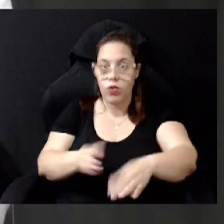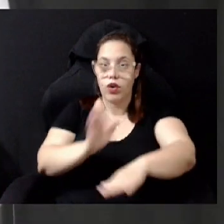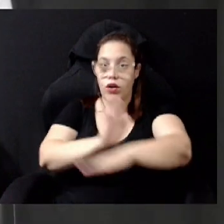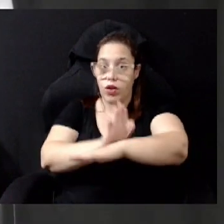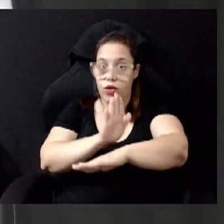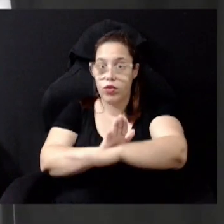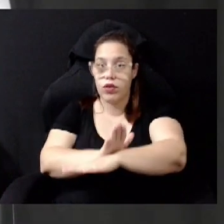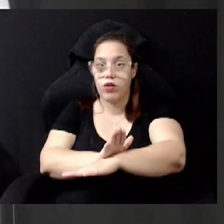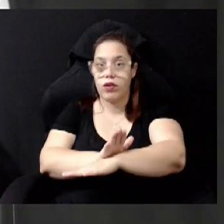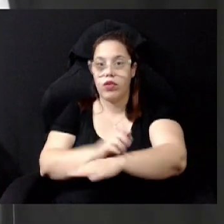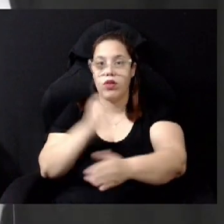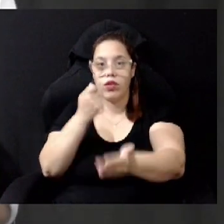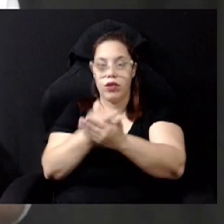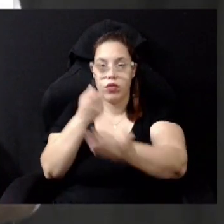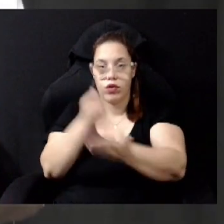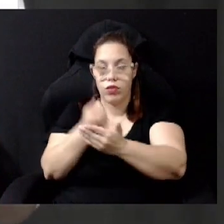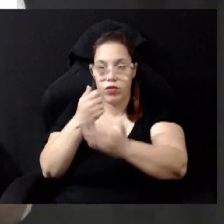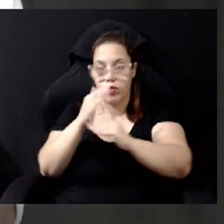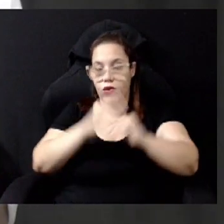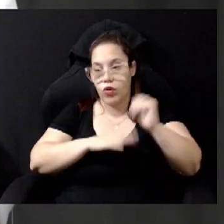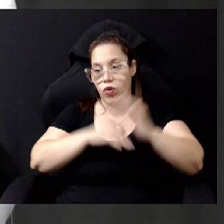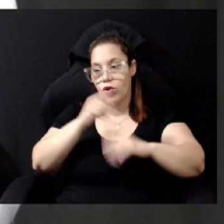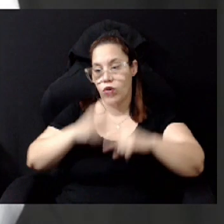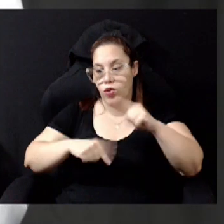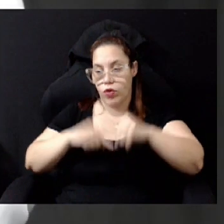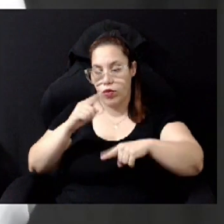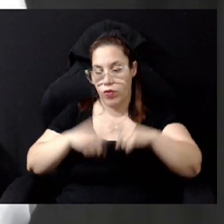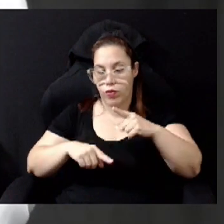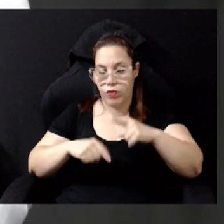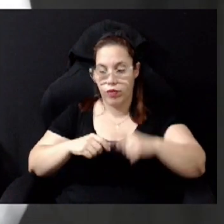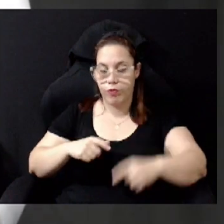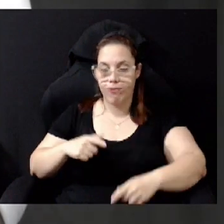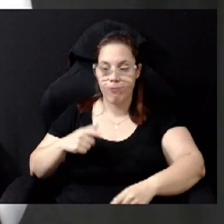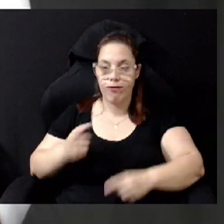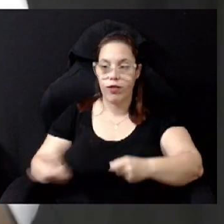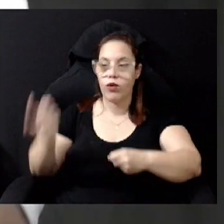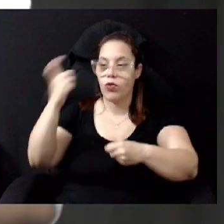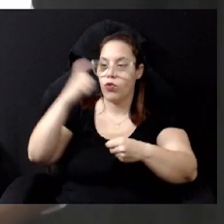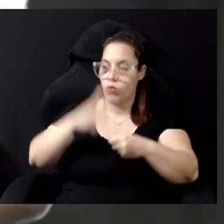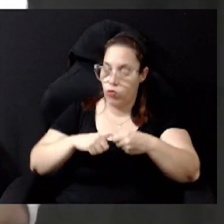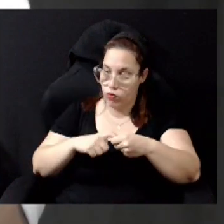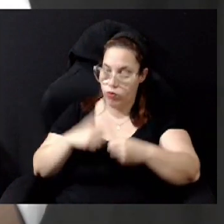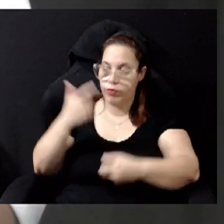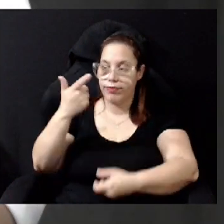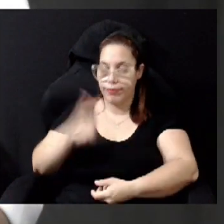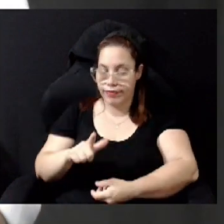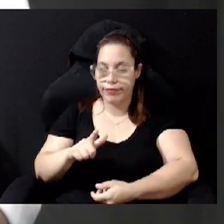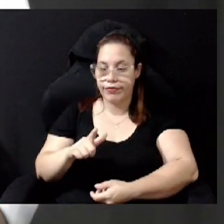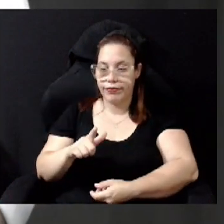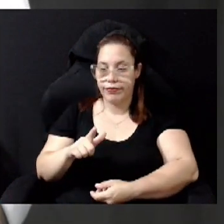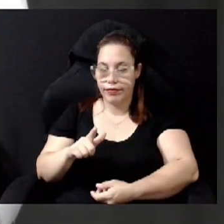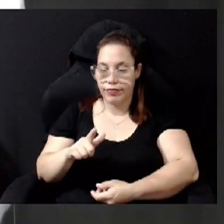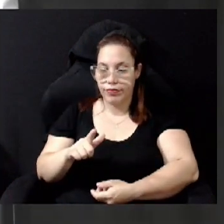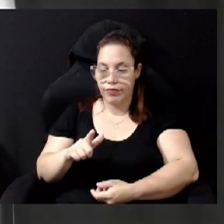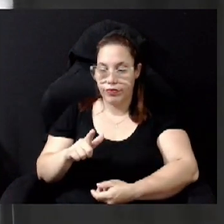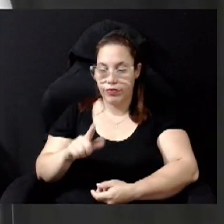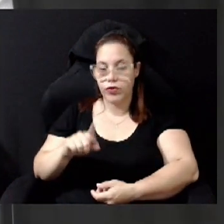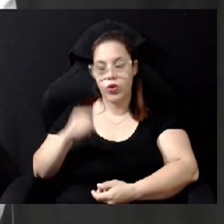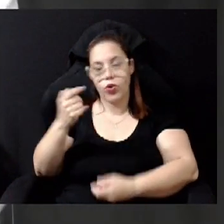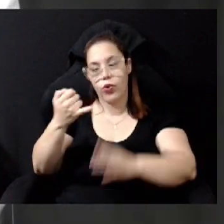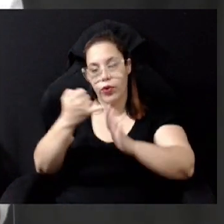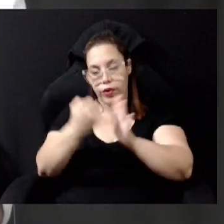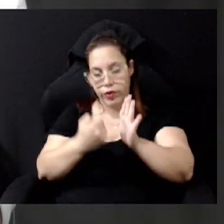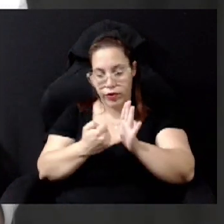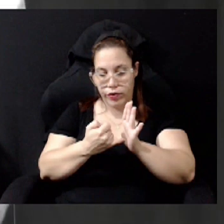compra de equipamentos. Então, assim, vamos voltar a fazê-lo, vamos analisar outras instituições